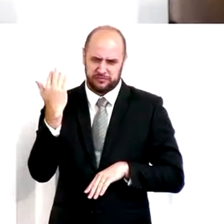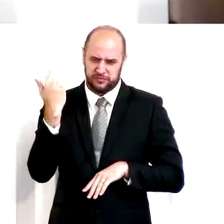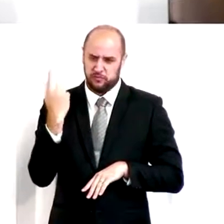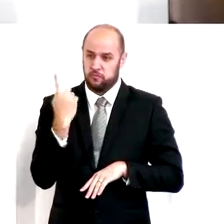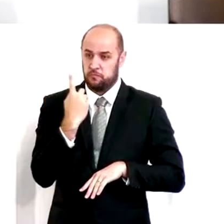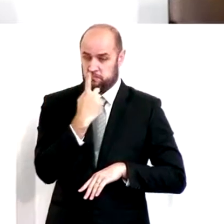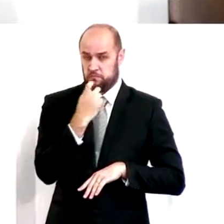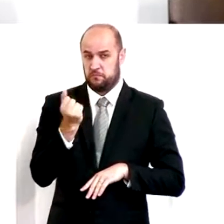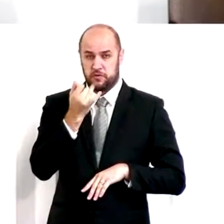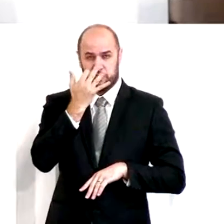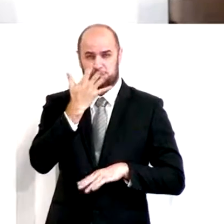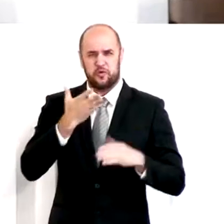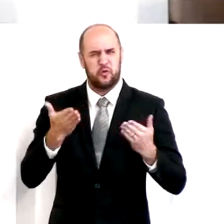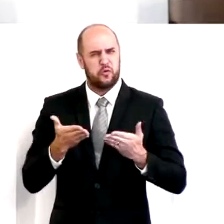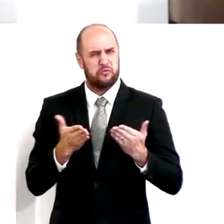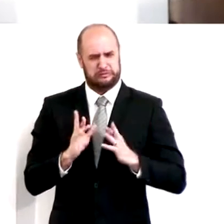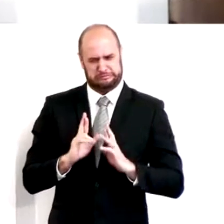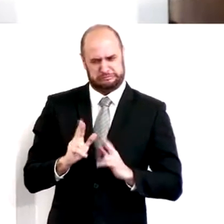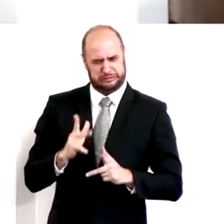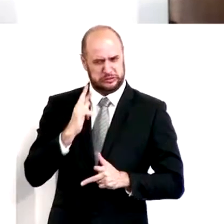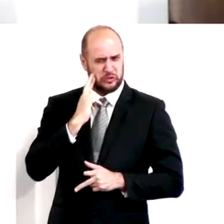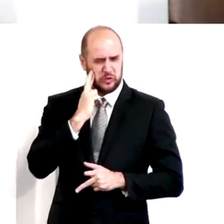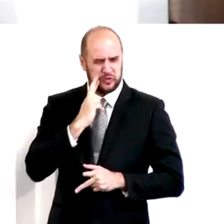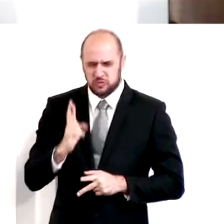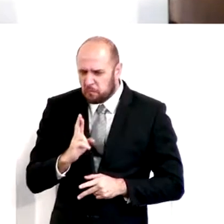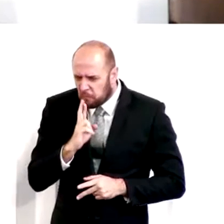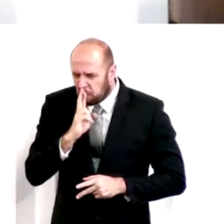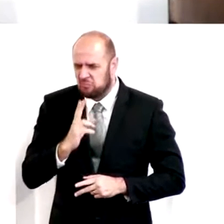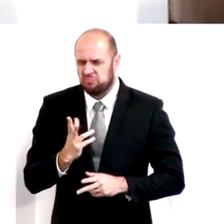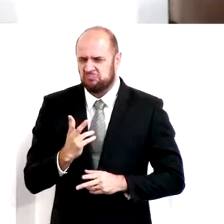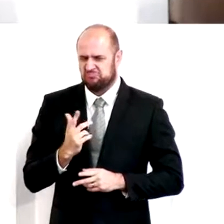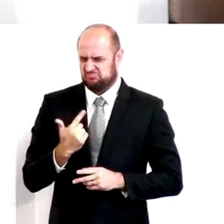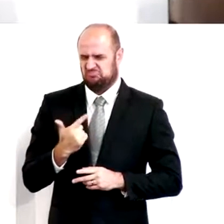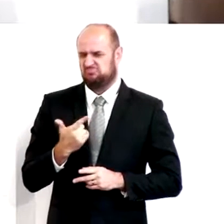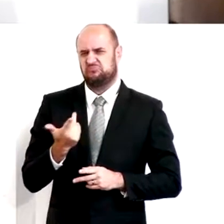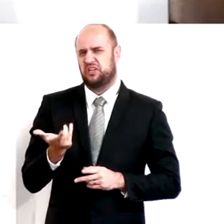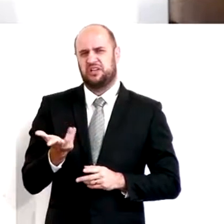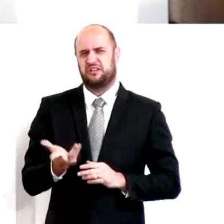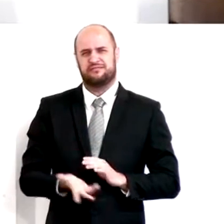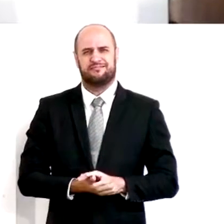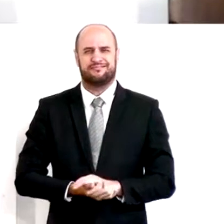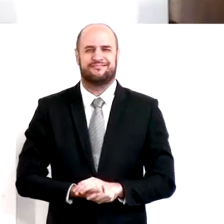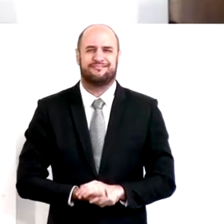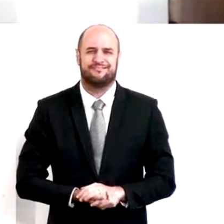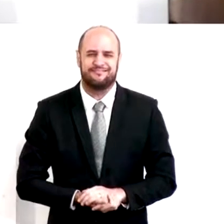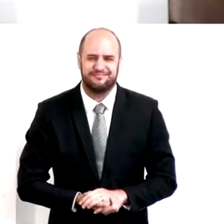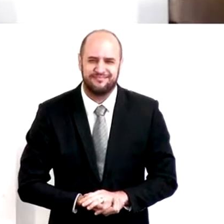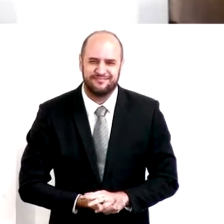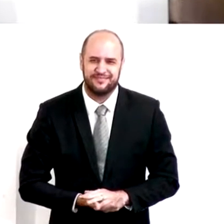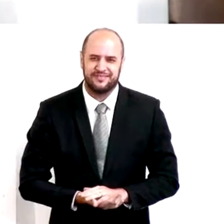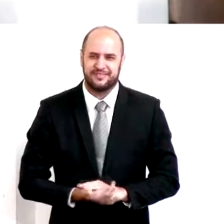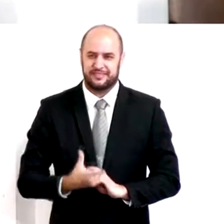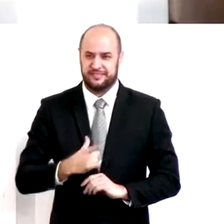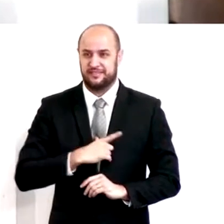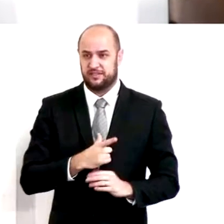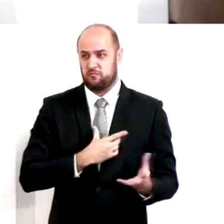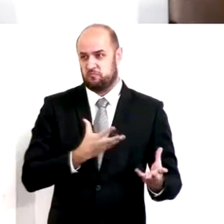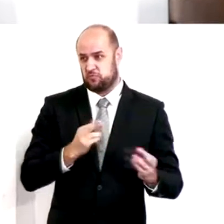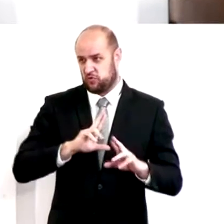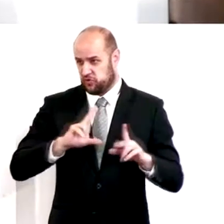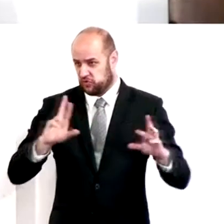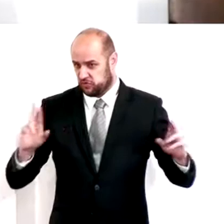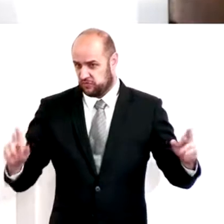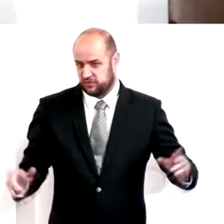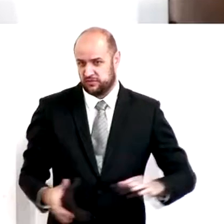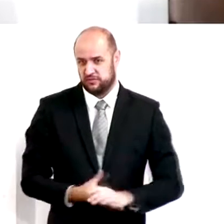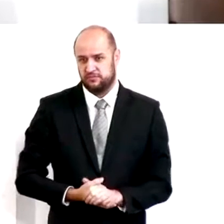perfume. As rosas de hoje, eu não sei porquê, mas não tem mais perfume nas rosas de hoje. Pelo menos em muitas, né? Mas há